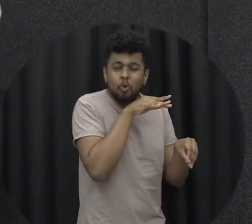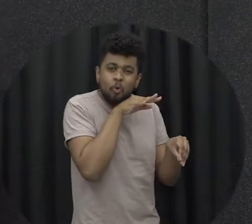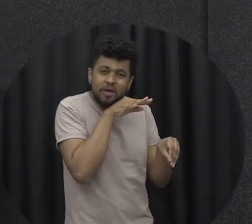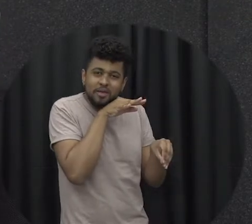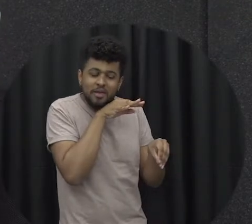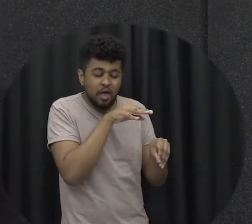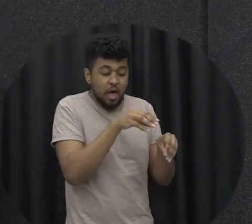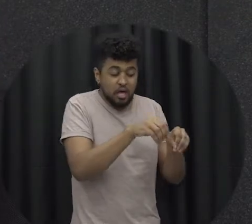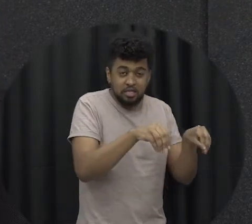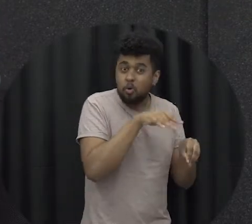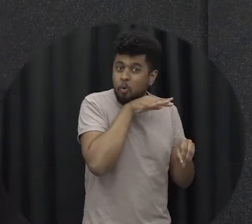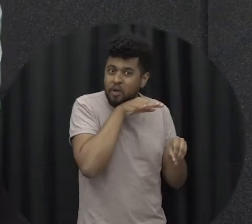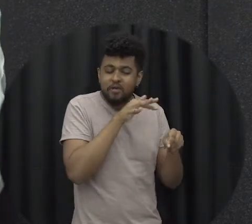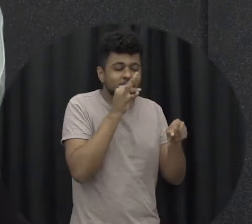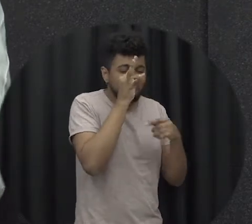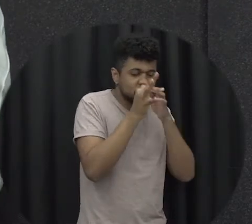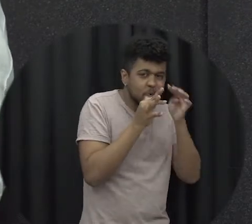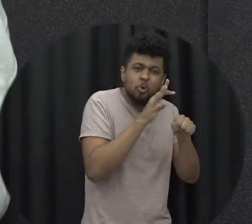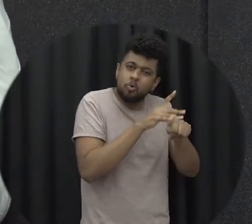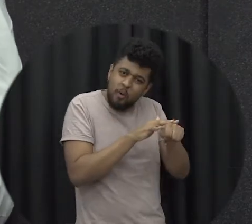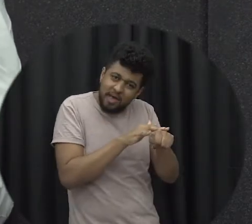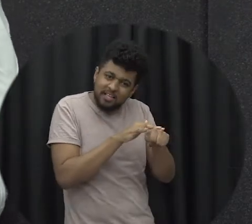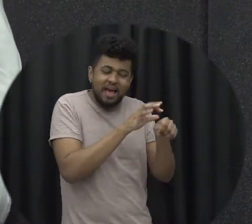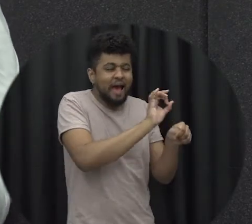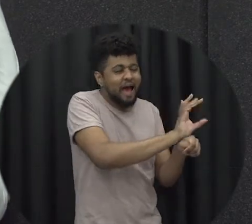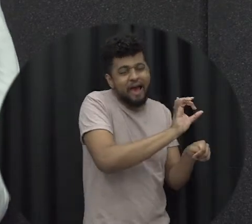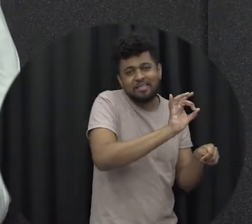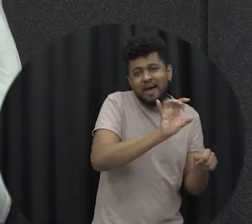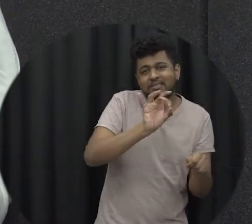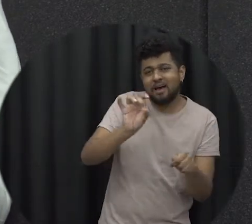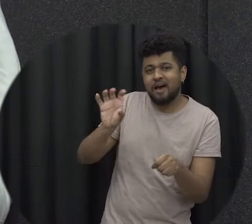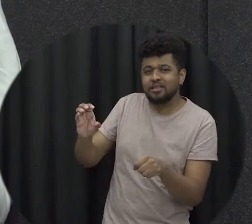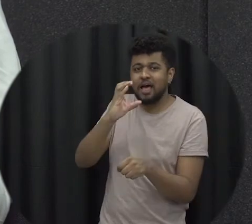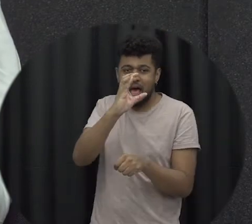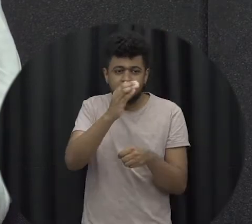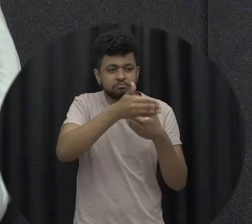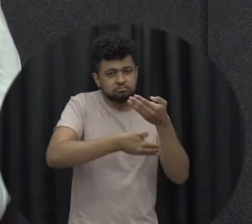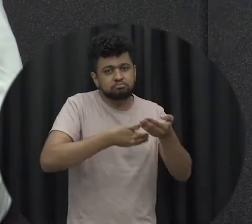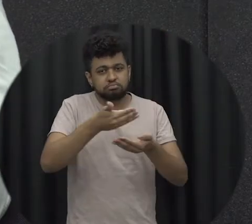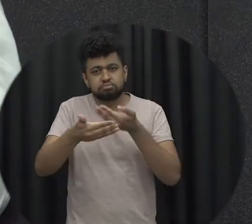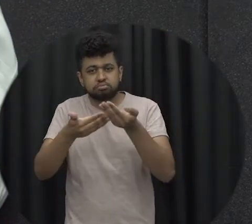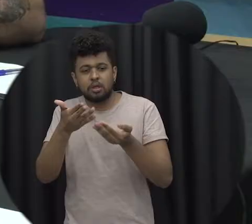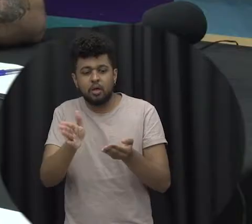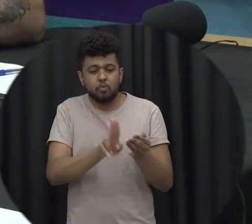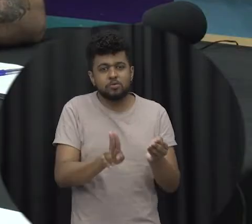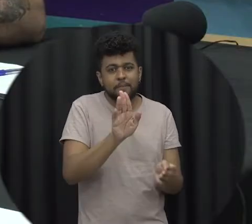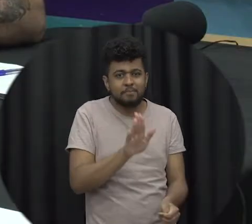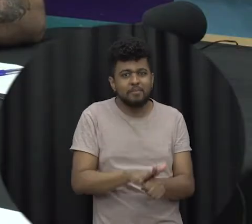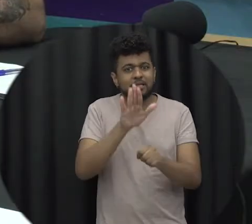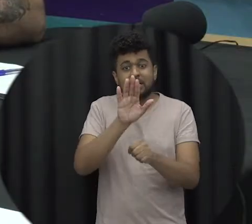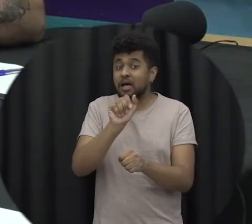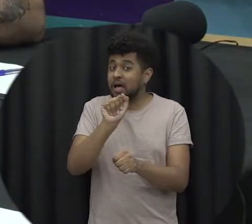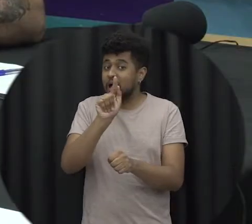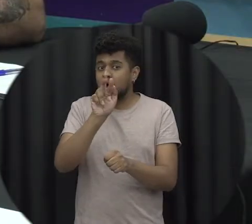vai, aumentando. Cada ciclo da plantação é volumes e quantidades maiores de agrotóxicos. Então, a gente tem que